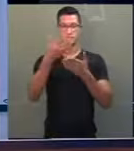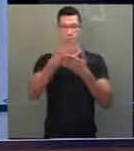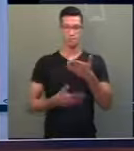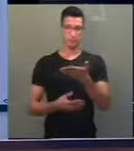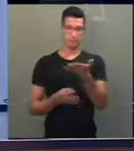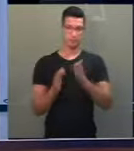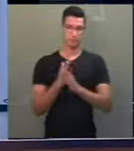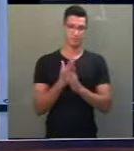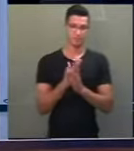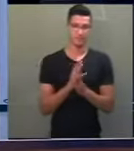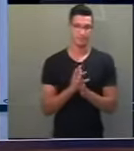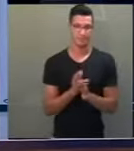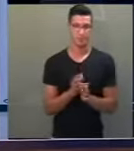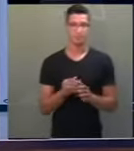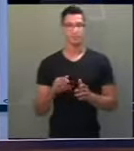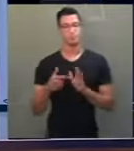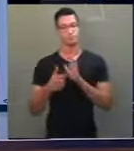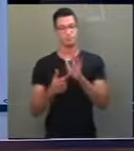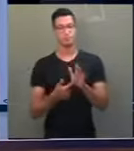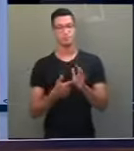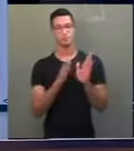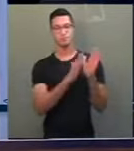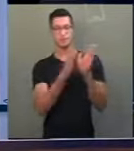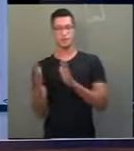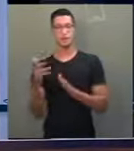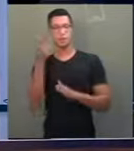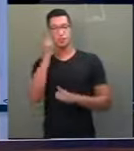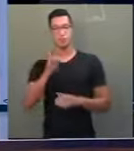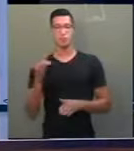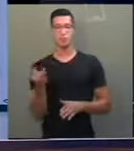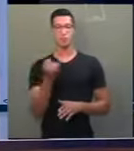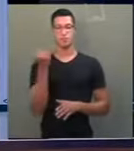Vossa Excelência. Portanto, é um sinal e uma etapa cumprida